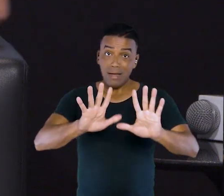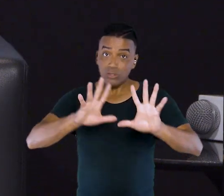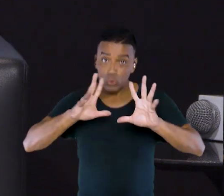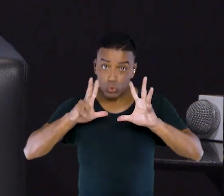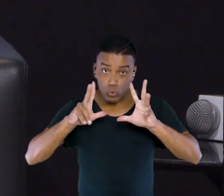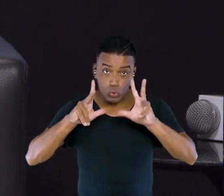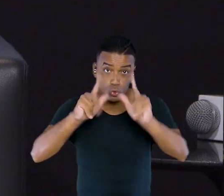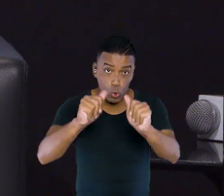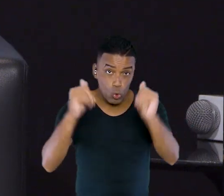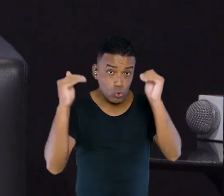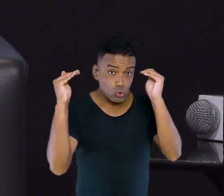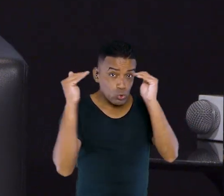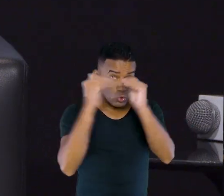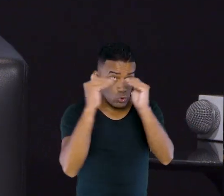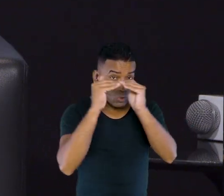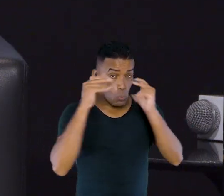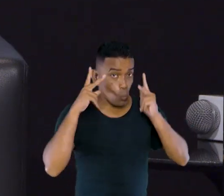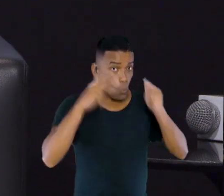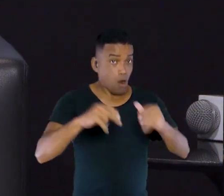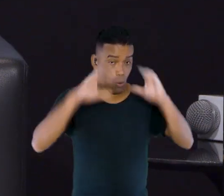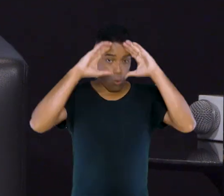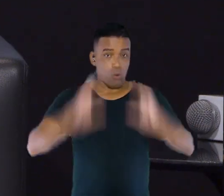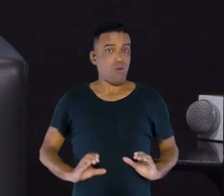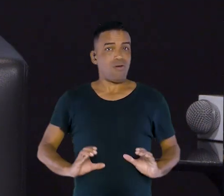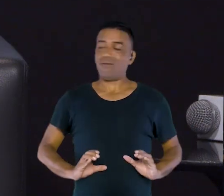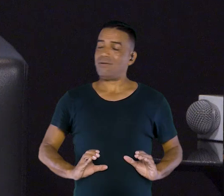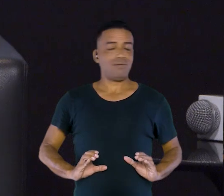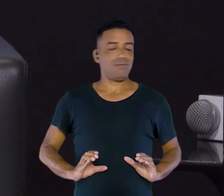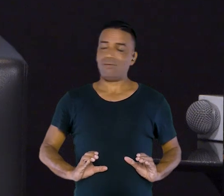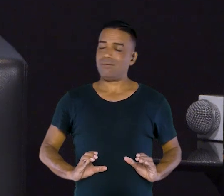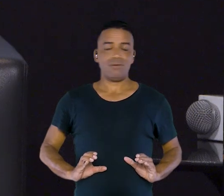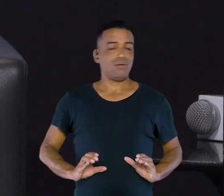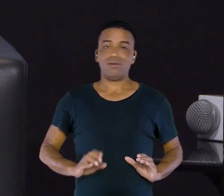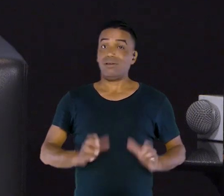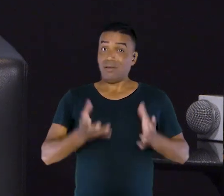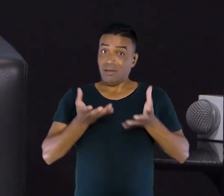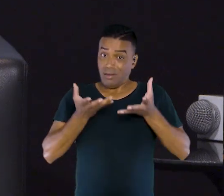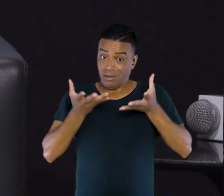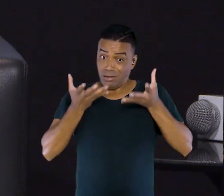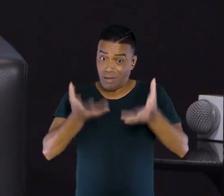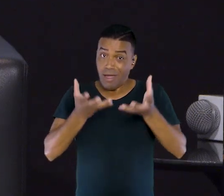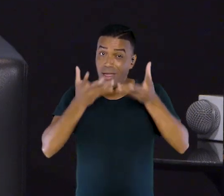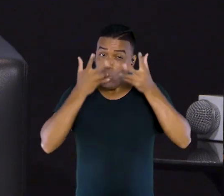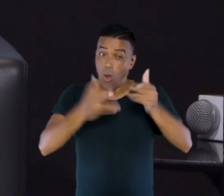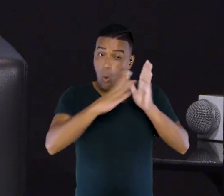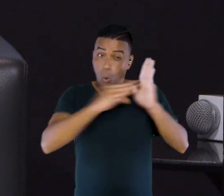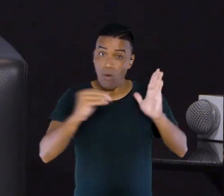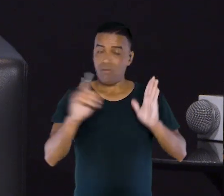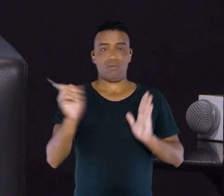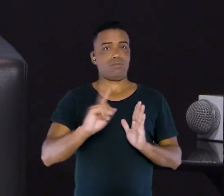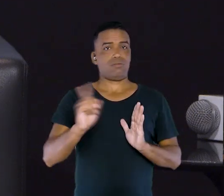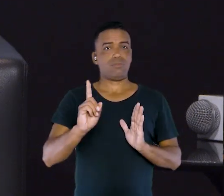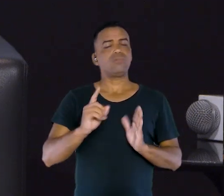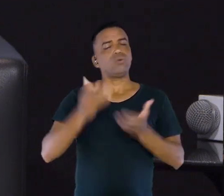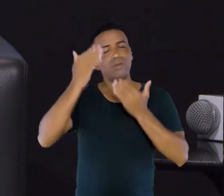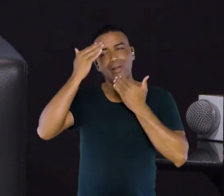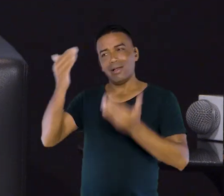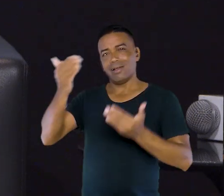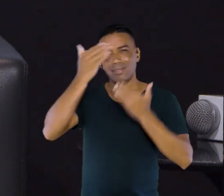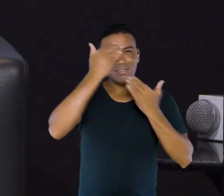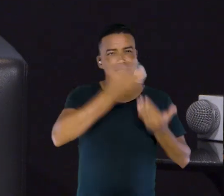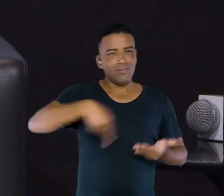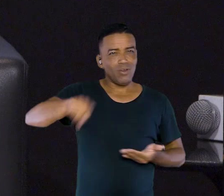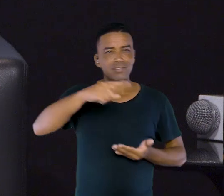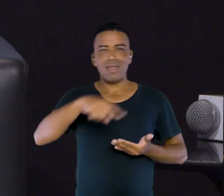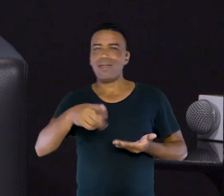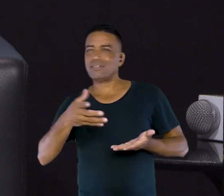nós estamos nesse estatuto do humano e nem queremos estar também, de certa forma, né? Queria muito agradecer a vocês